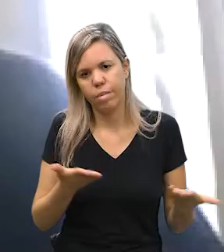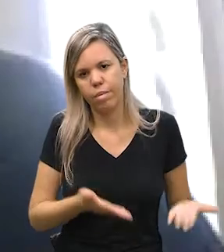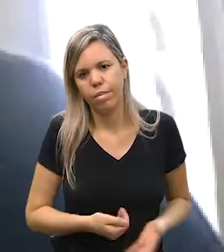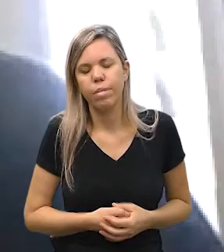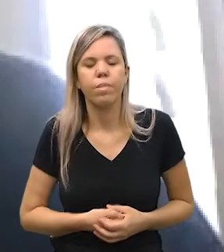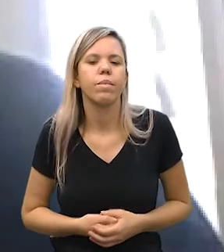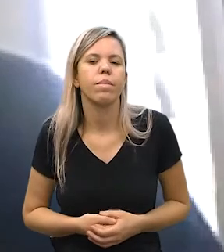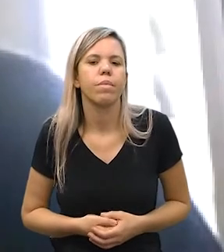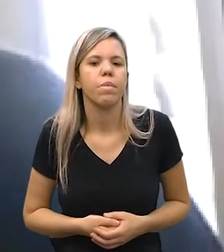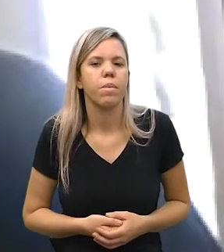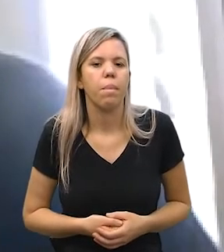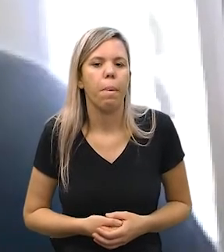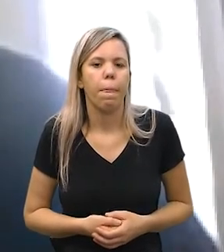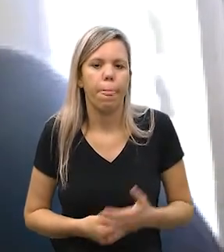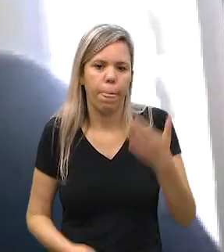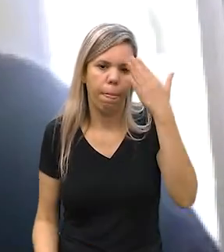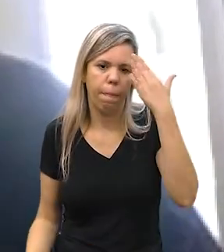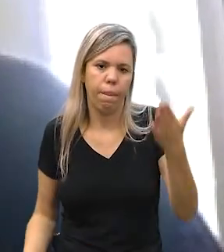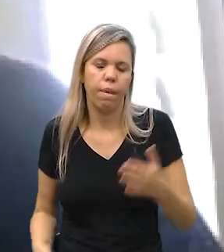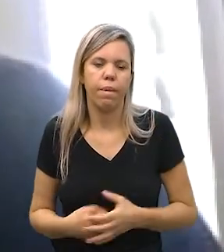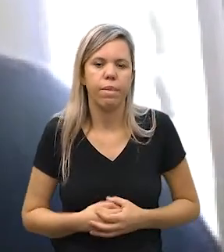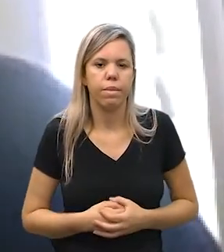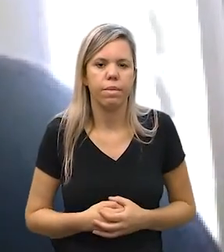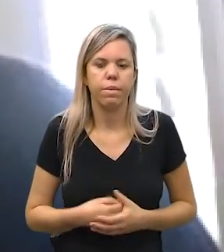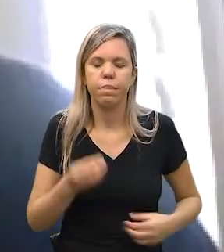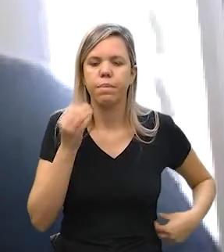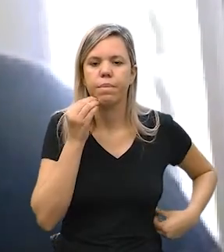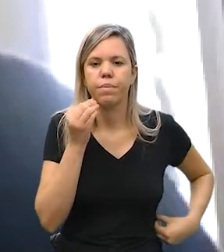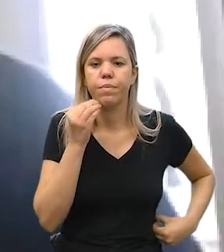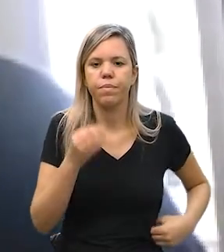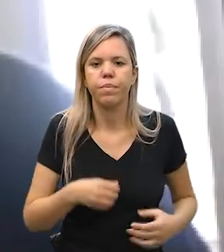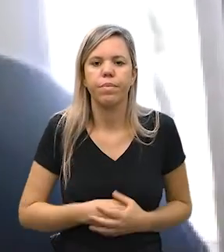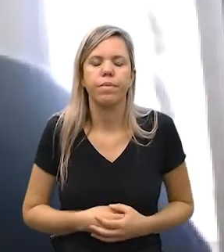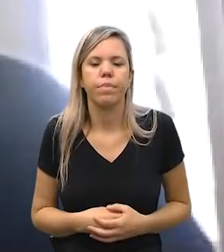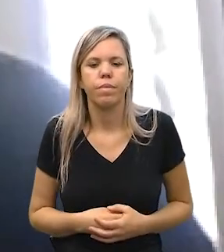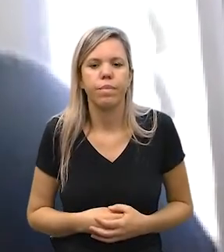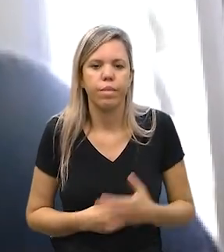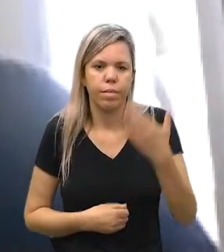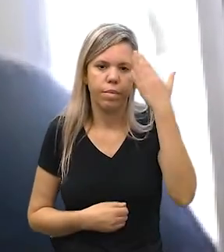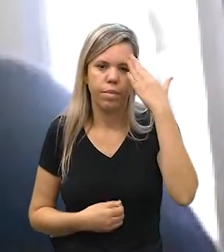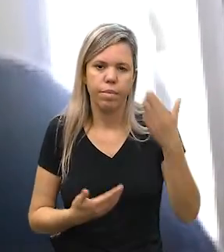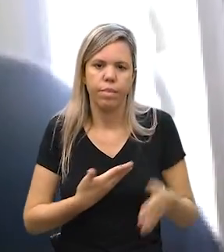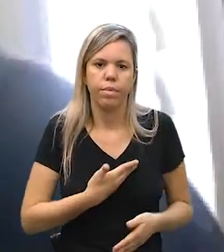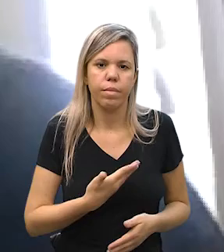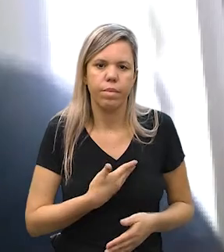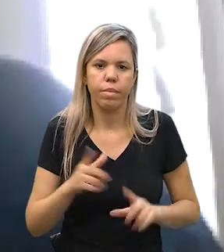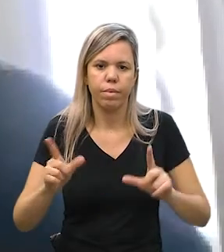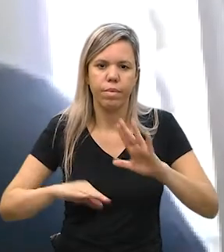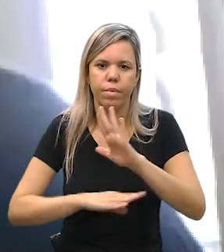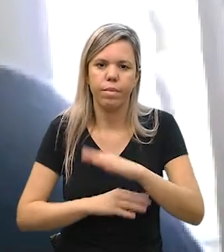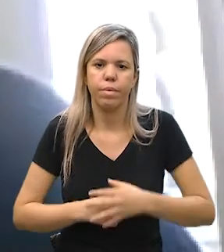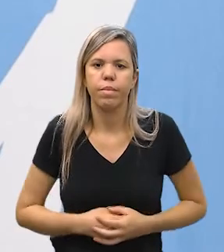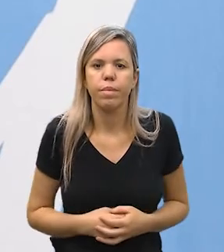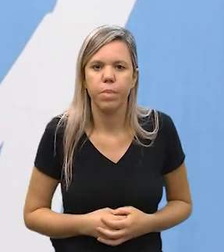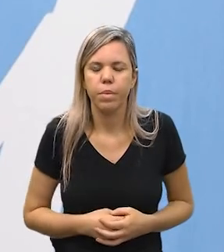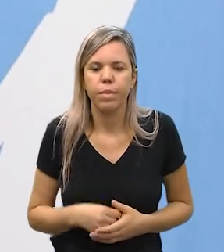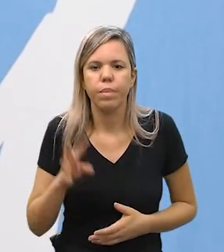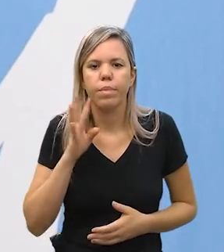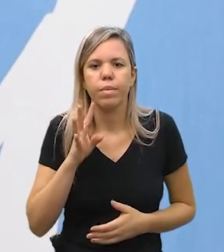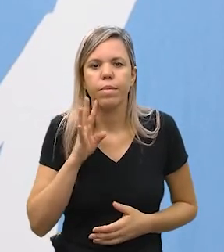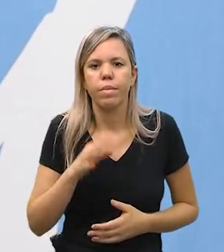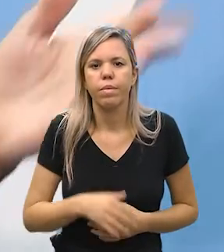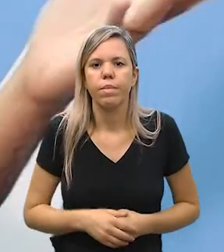aqui. Obrigado, Rubens, obrigado pela oportunidade, obrigado aos amigos da TV Câmara.